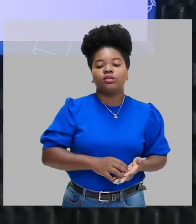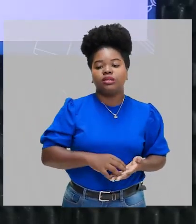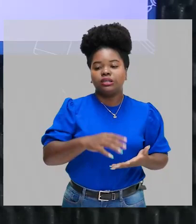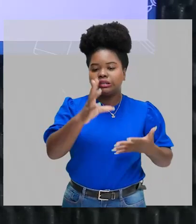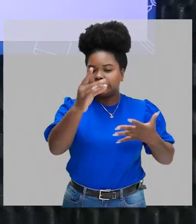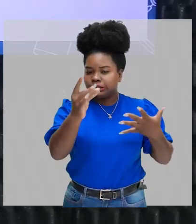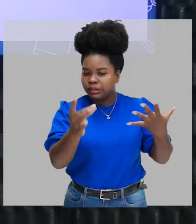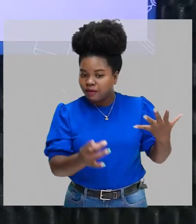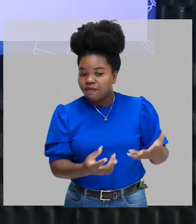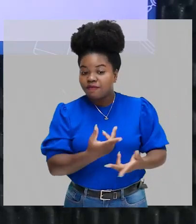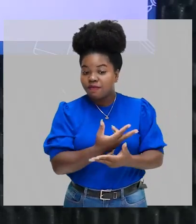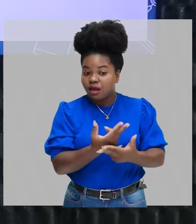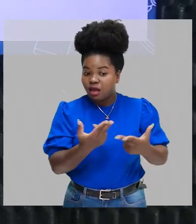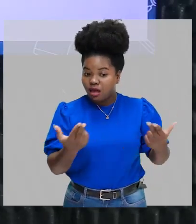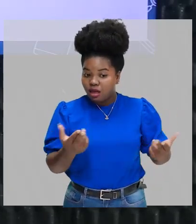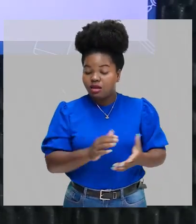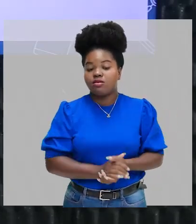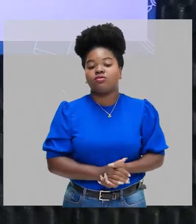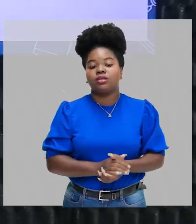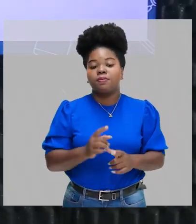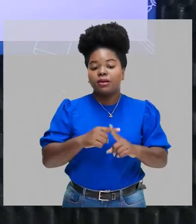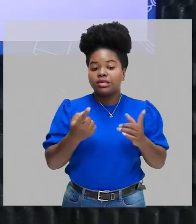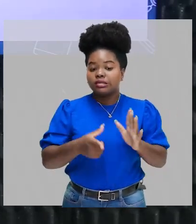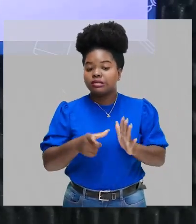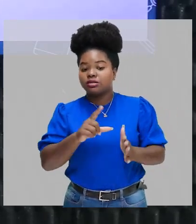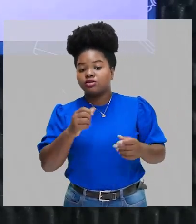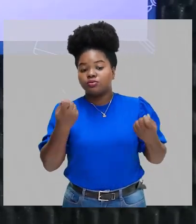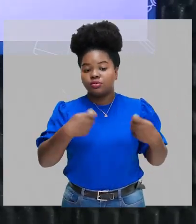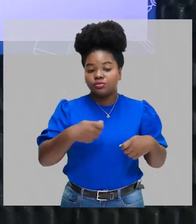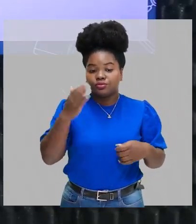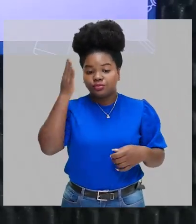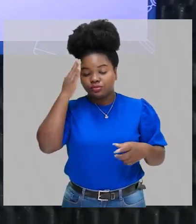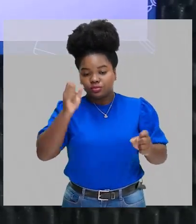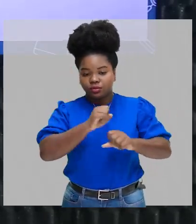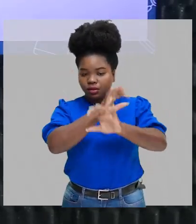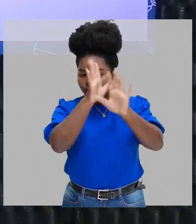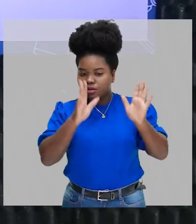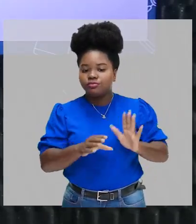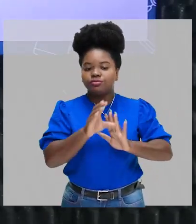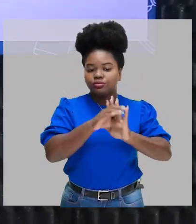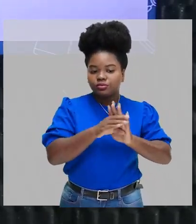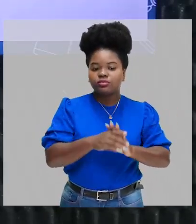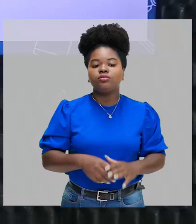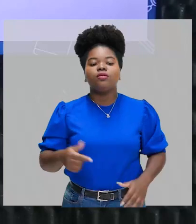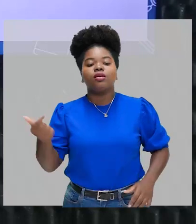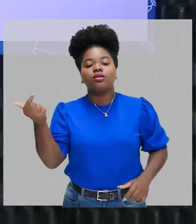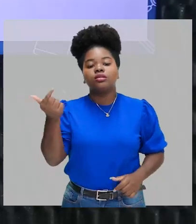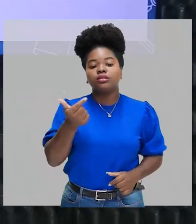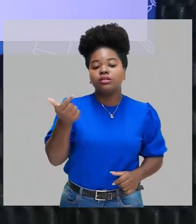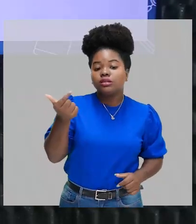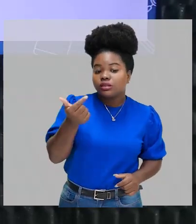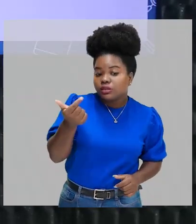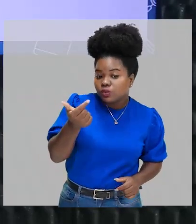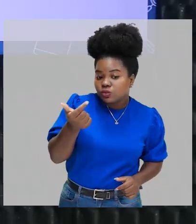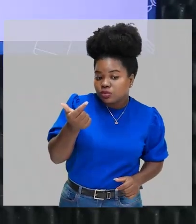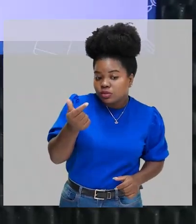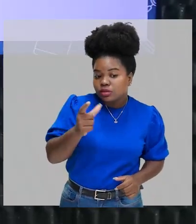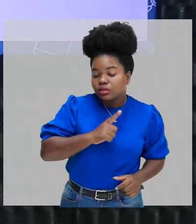esse assunto, o que é globalização. Segundo, a gente vai tratar da perspectiva de Milton